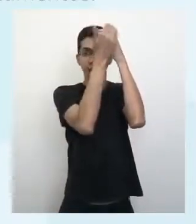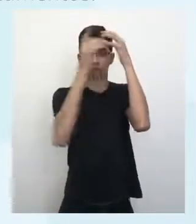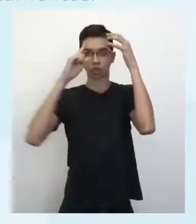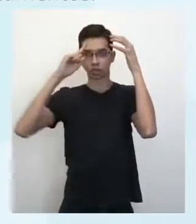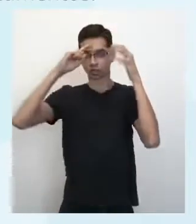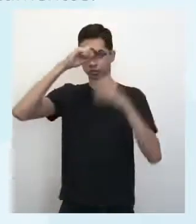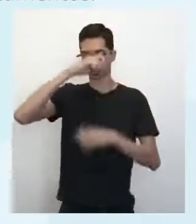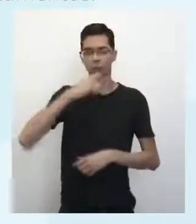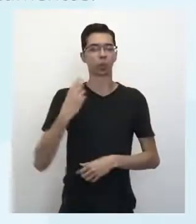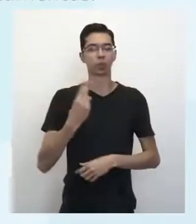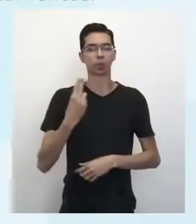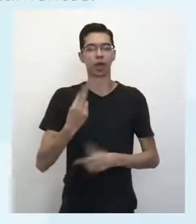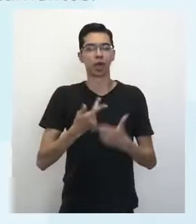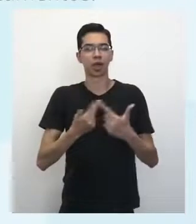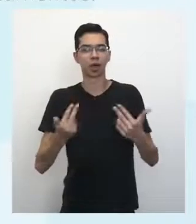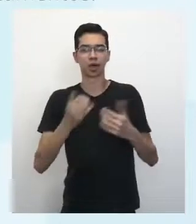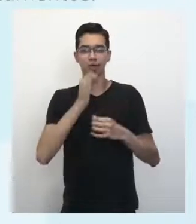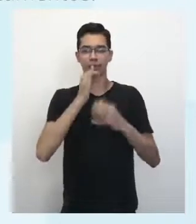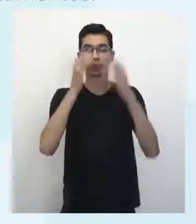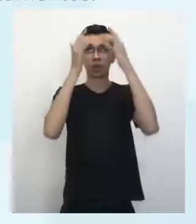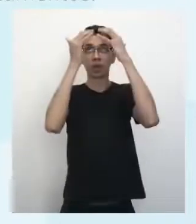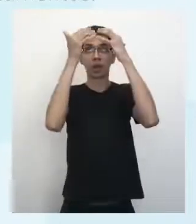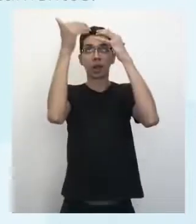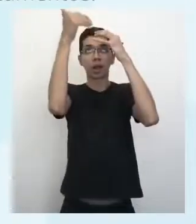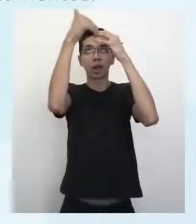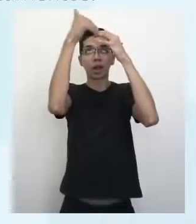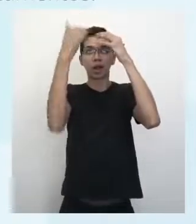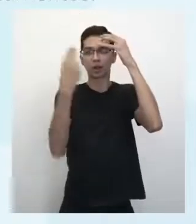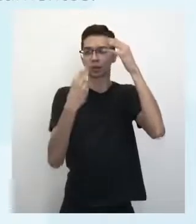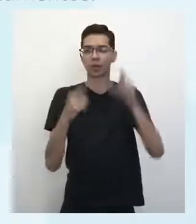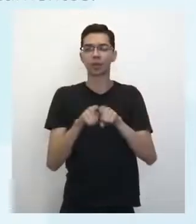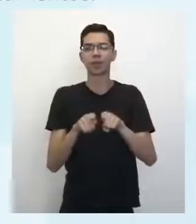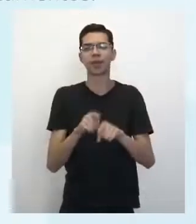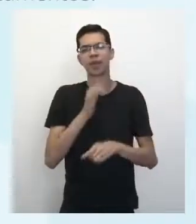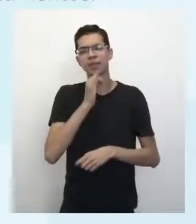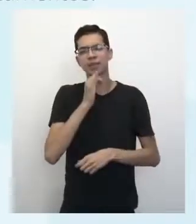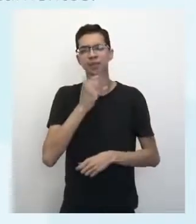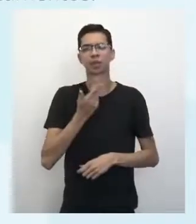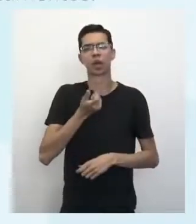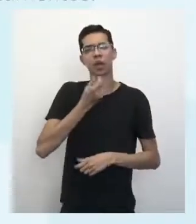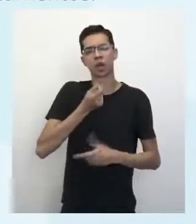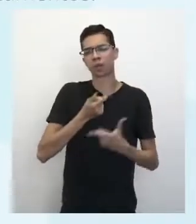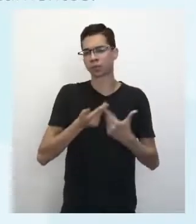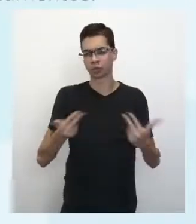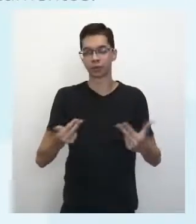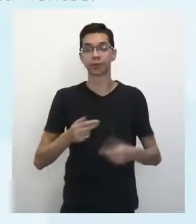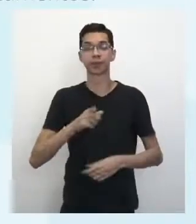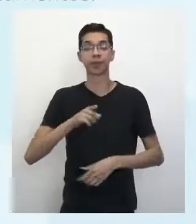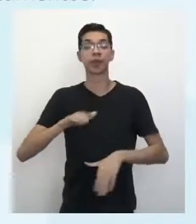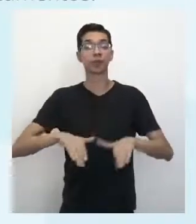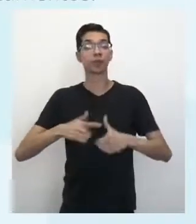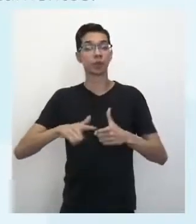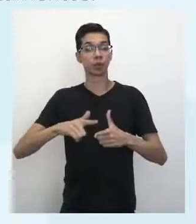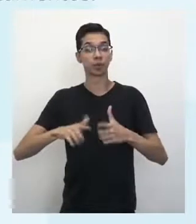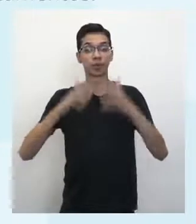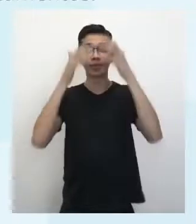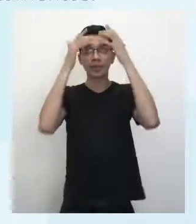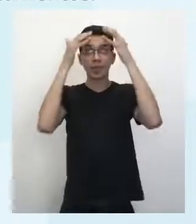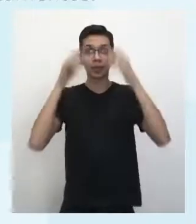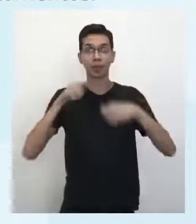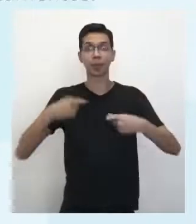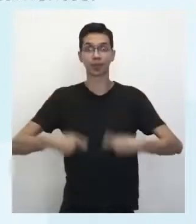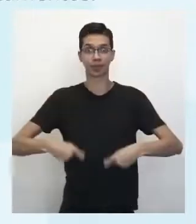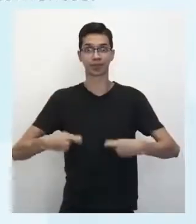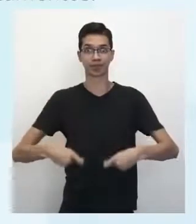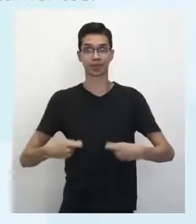substâncias, inclusive de medicamentos. Então, se você tem algum problema cerebral, às vezes você precisa de um medicamento para atuar,